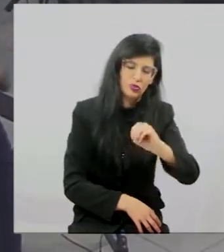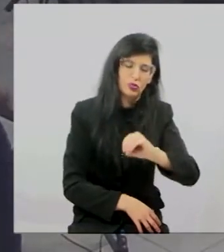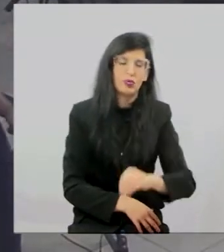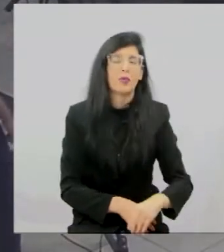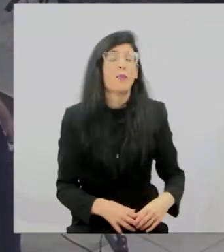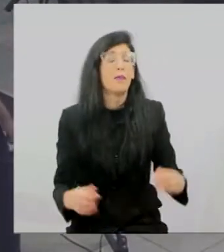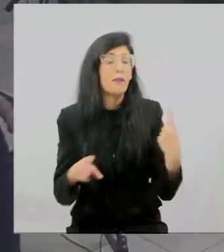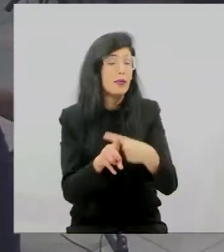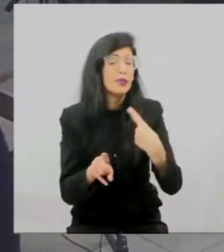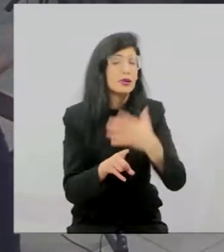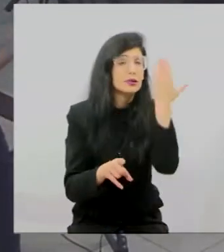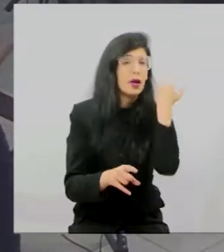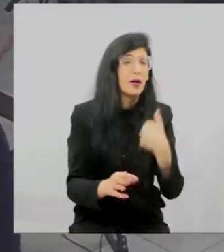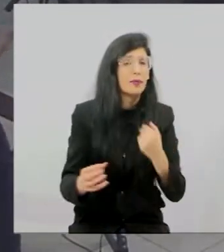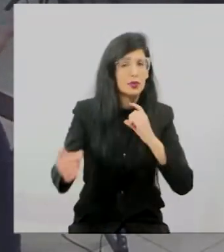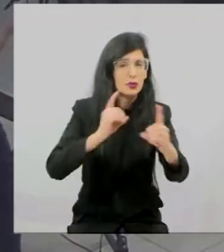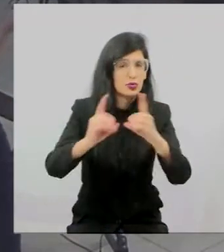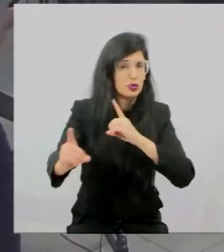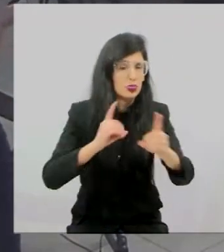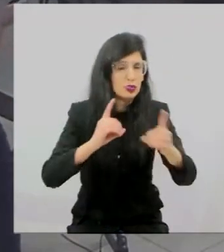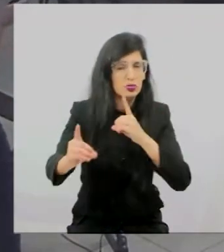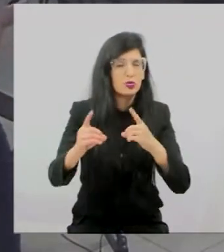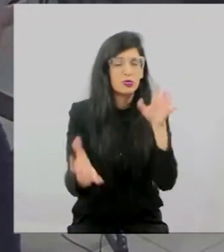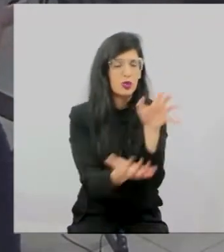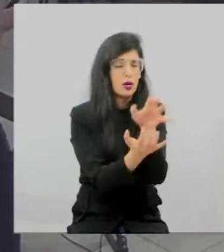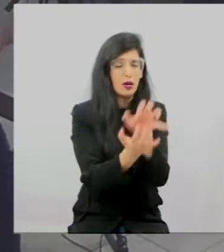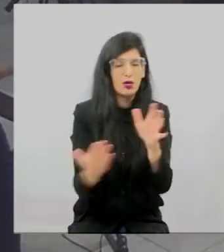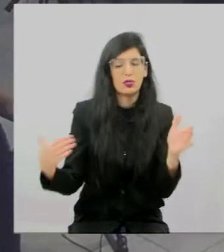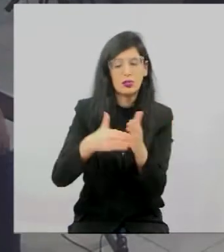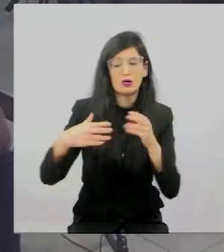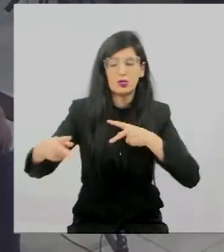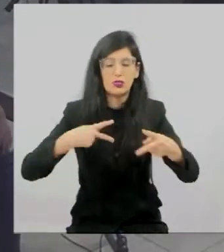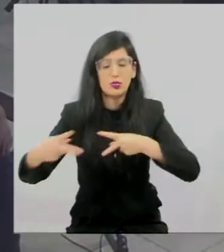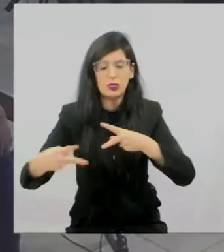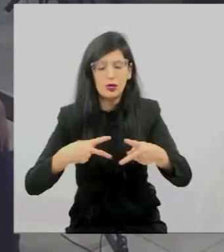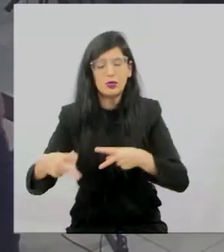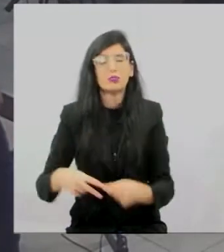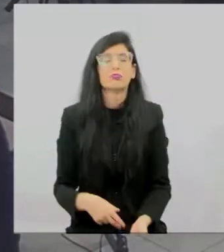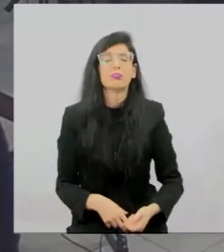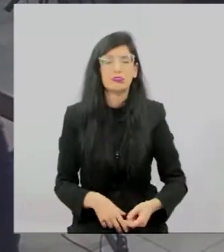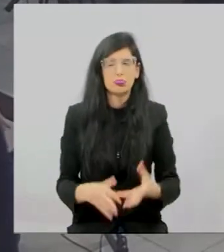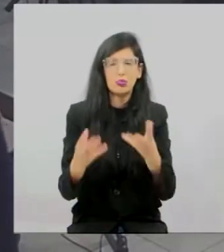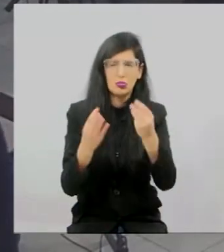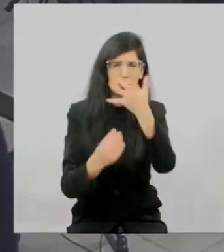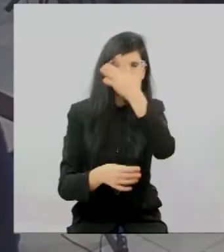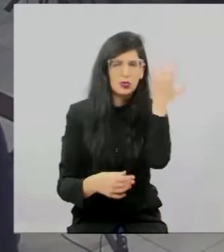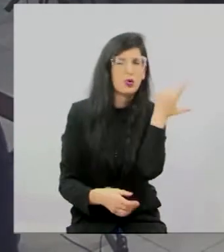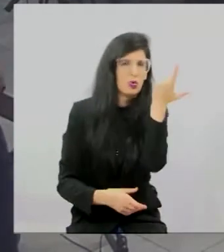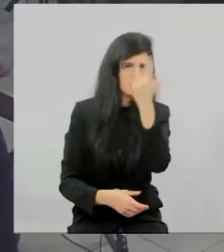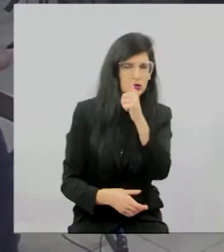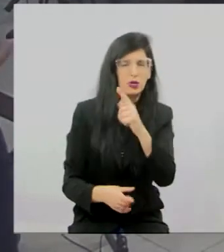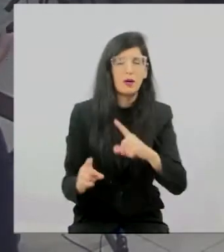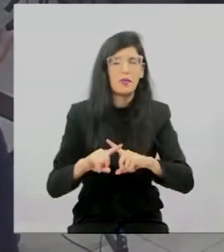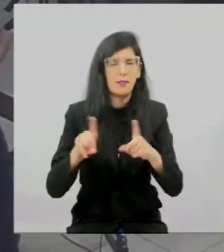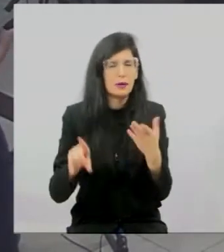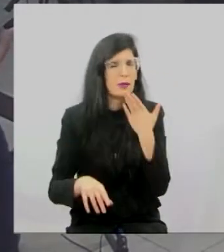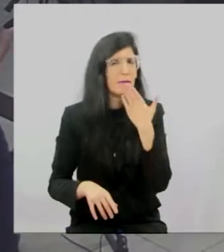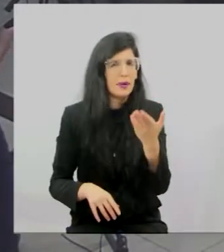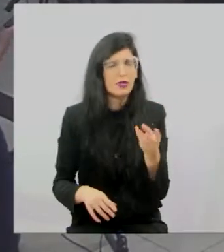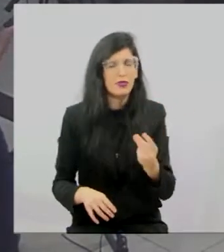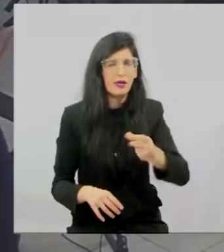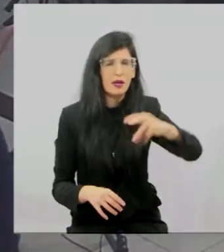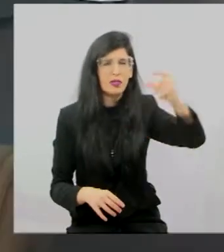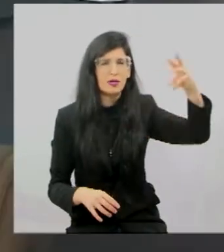longo da Via Dutra, de Jacareí a São José dos Campos. Várias cidades estão conseguindo, né? E a gente que tem uma briga grande em relação ao pedágio.